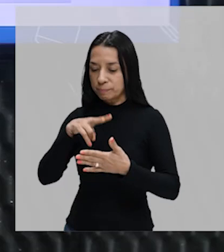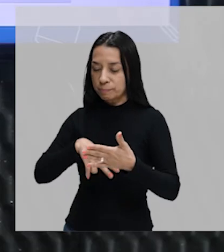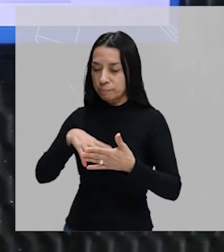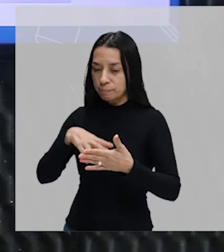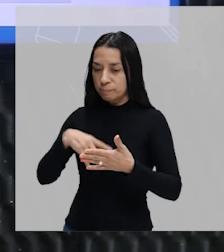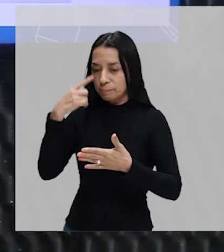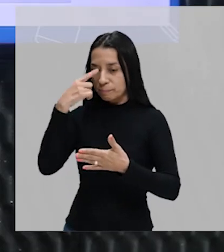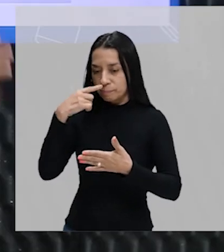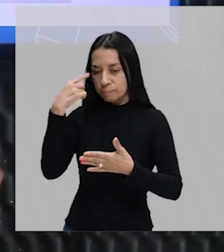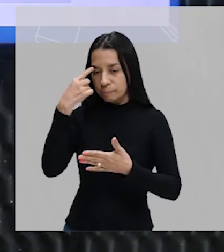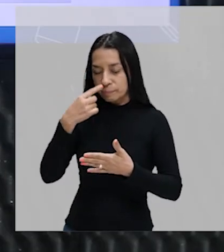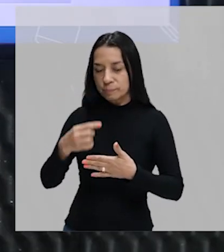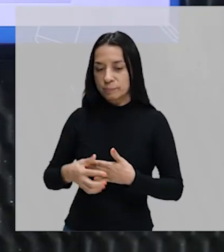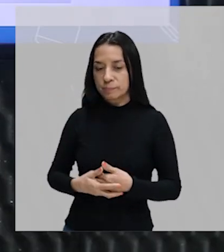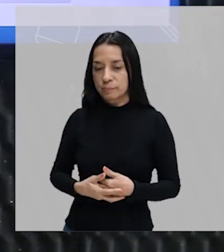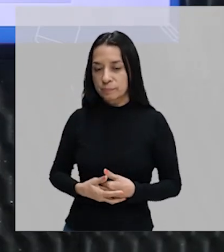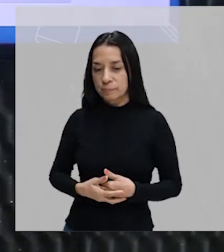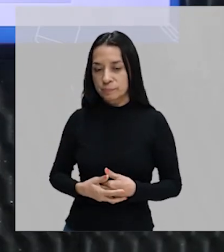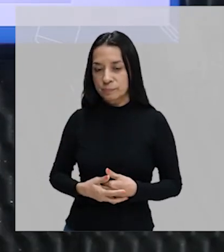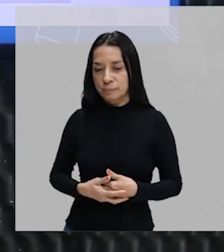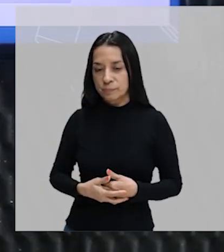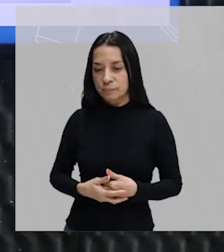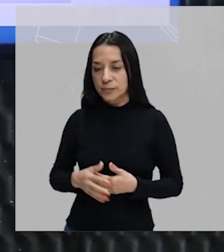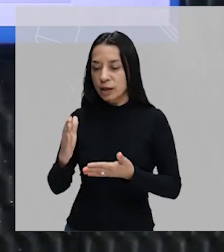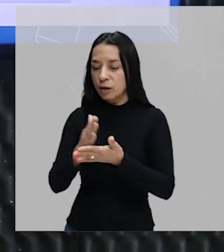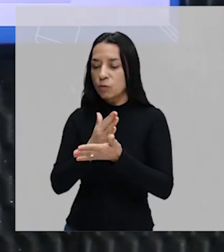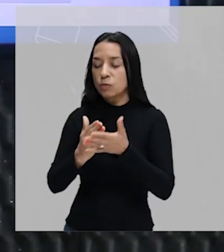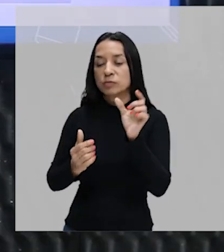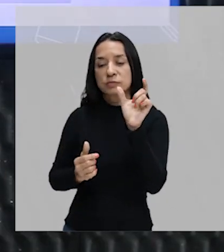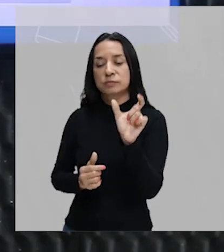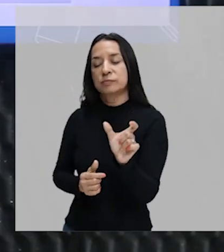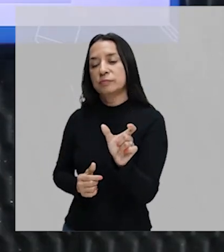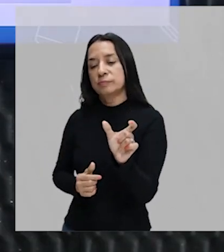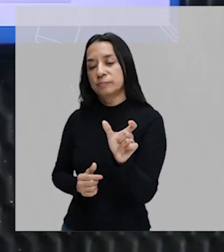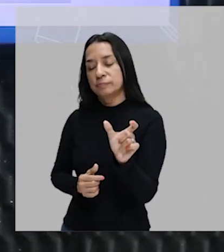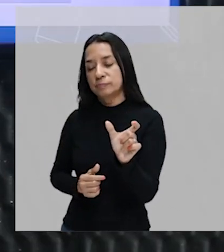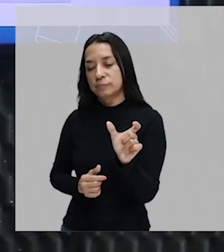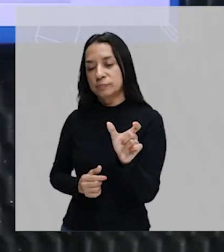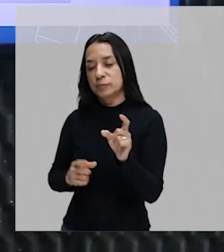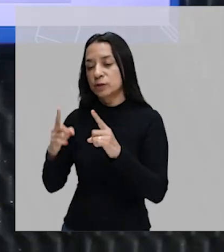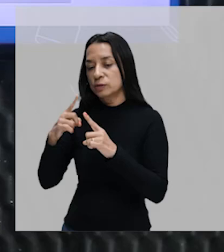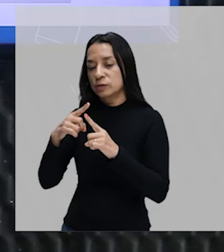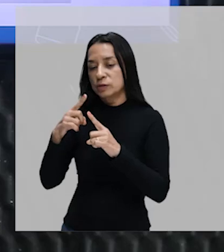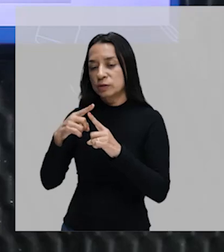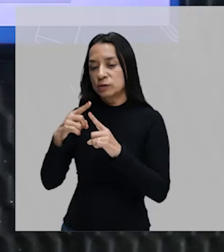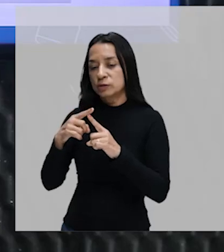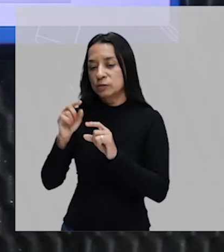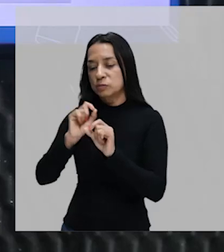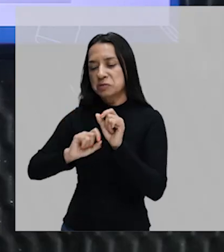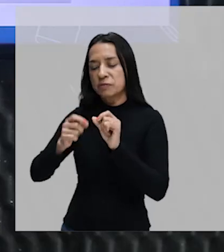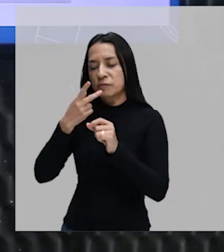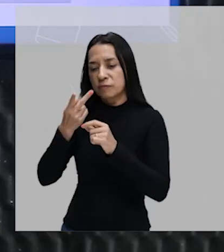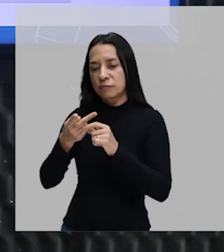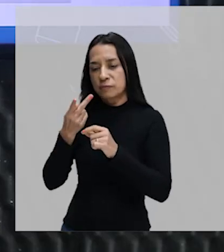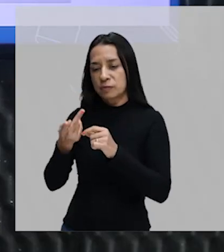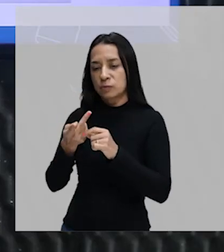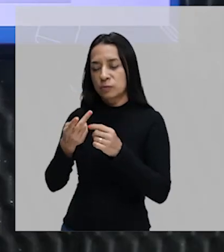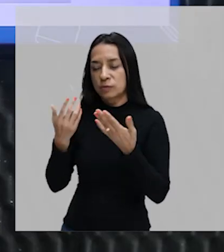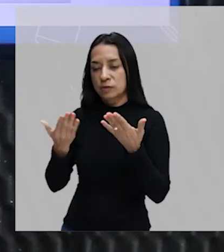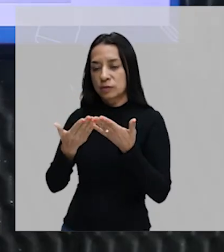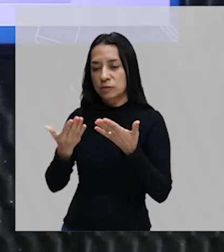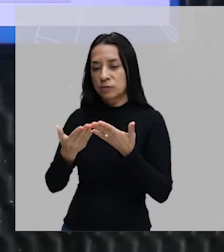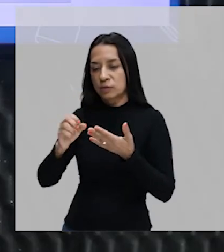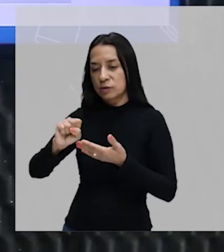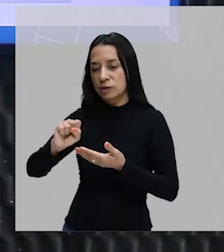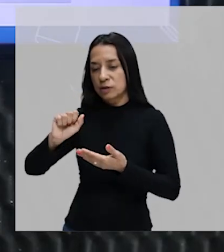e salvadorenha. Algumas dessas palavras, gente, tipo essa aqui que eu falei agora, salvadorenho,